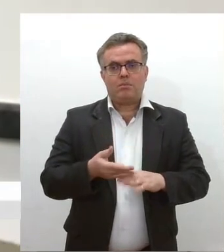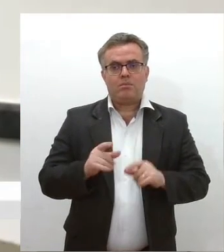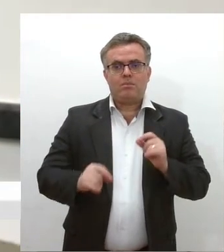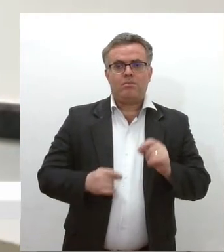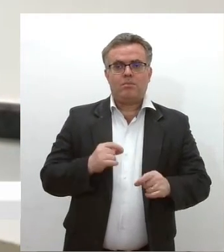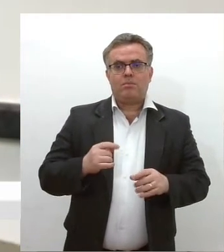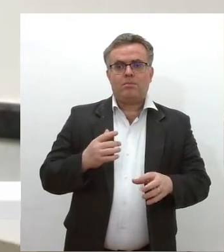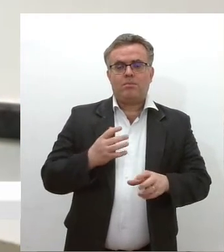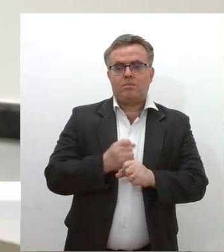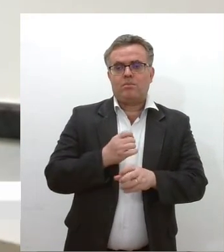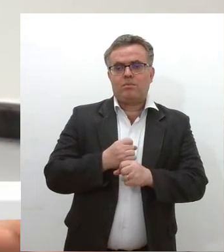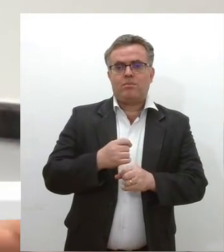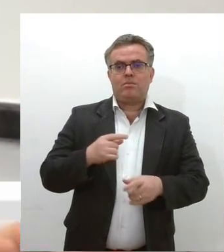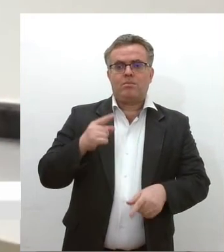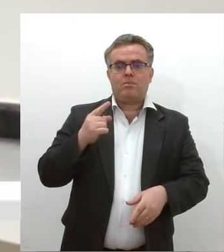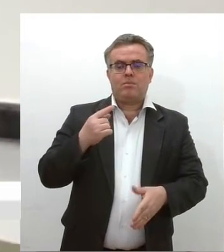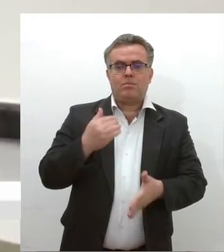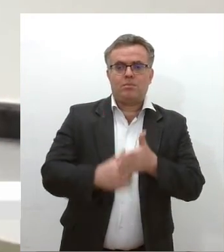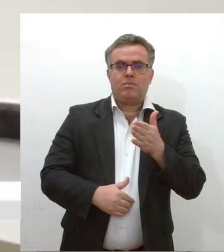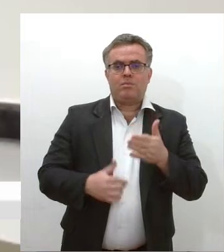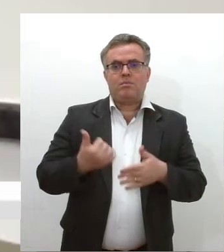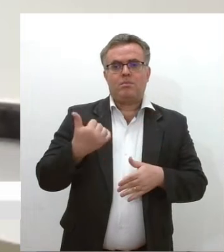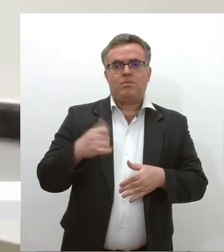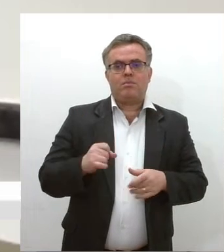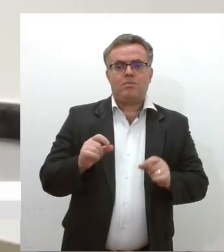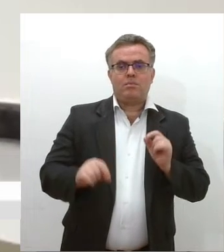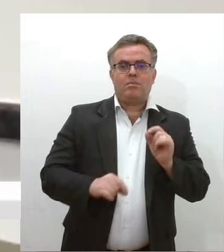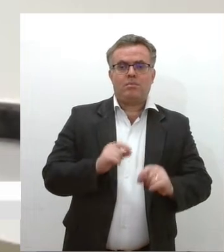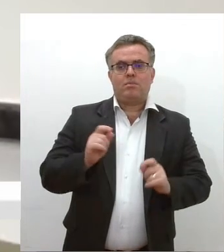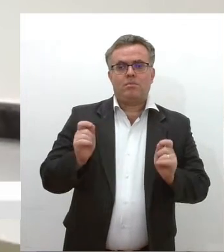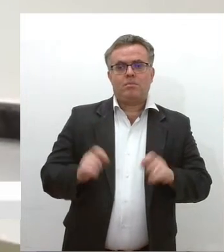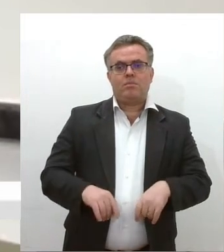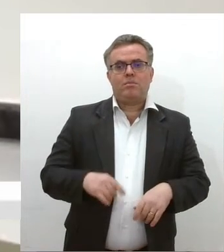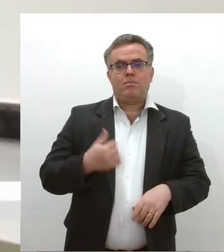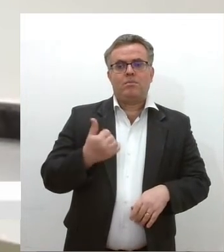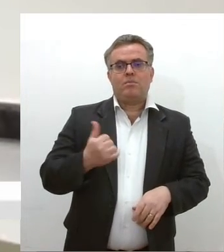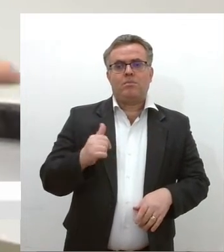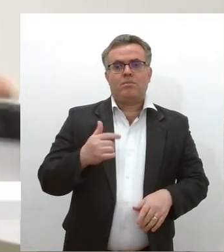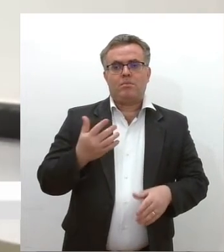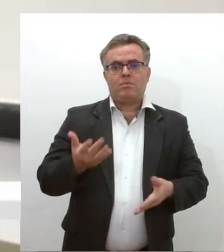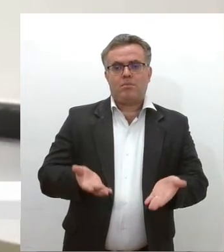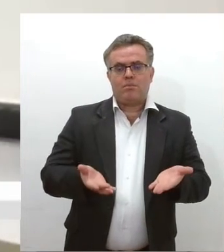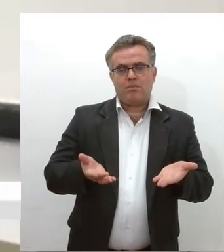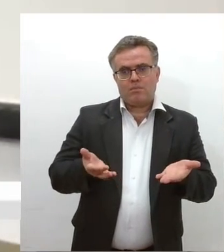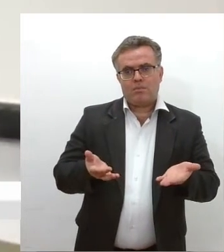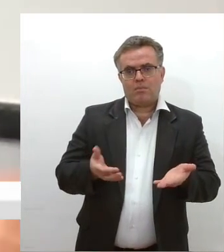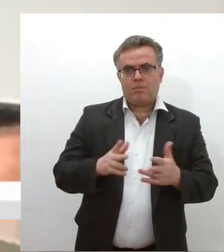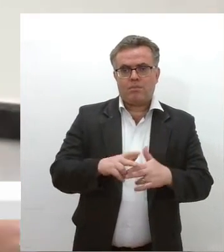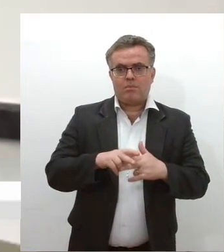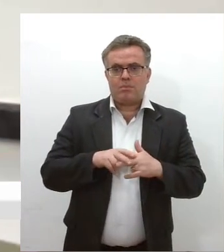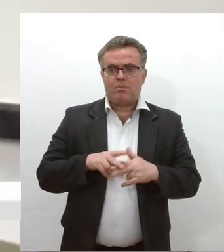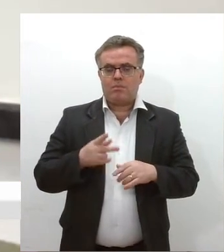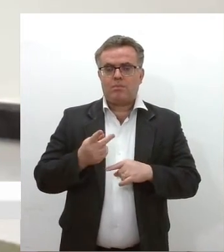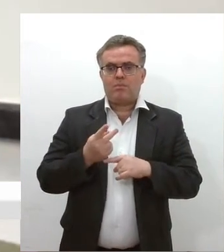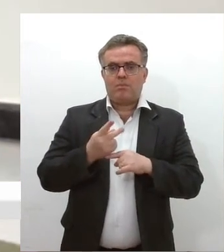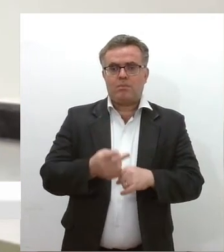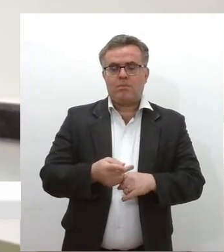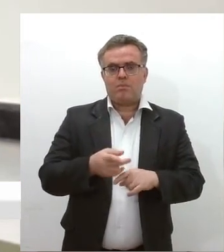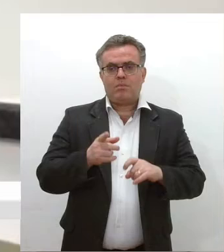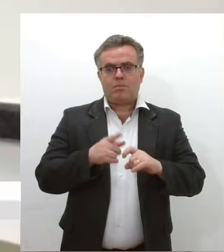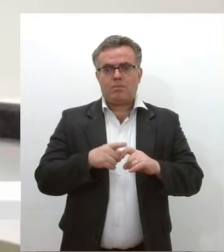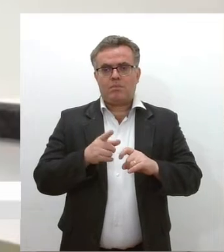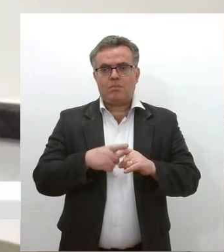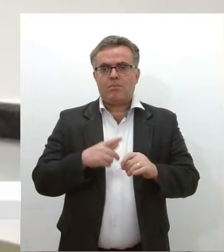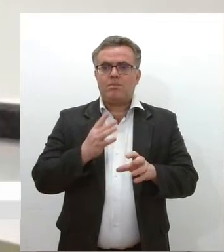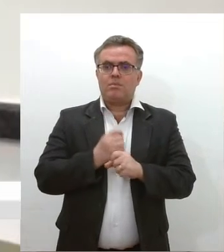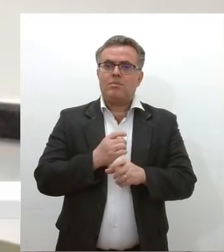diminuir de 18, e o ciclo mais longo você vai diminuir de 11 e você vai fazer uma conta. Então, assim, sugiro você procurar um ginecologista para fazer a conta junto